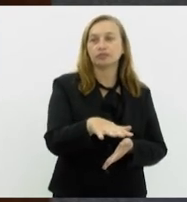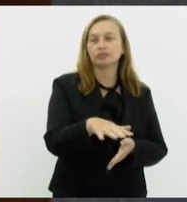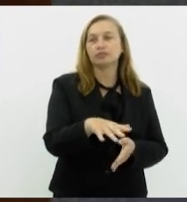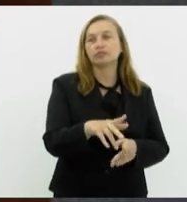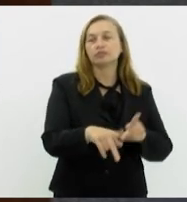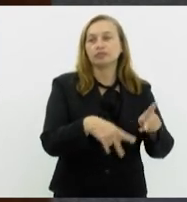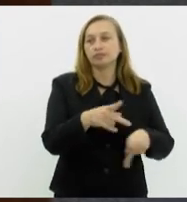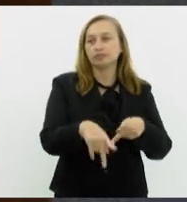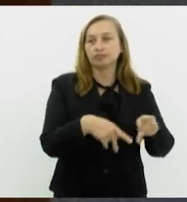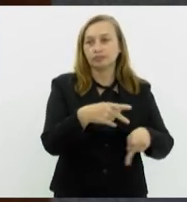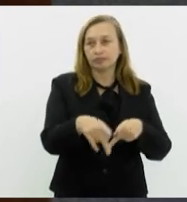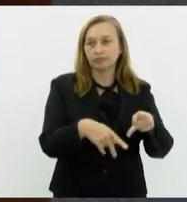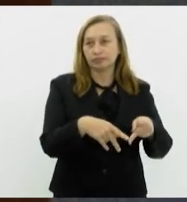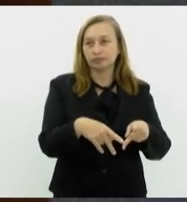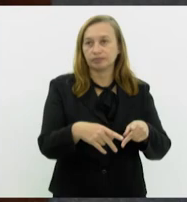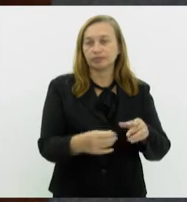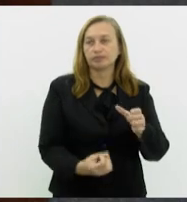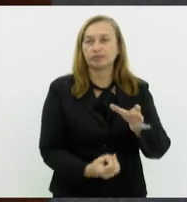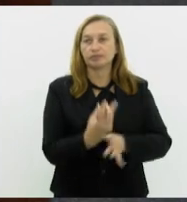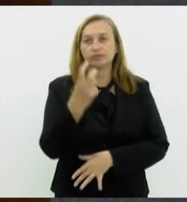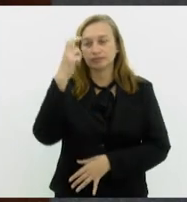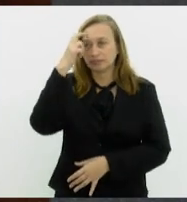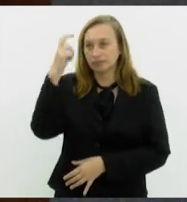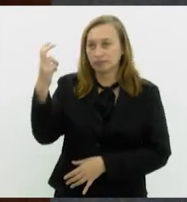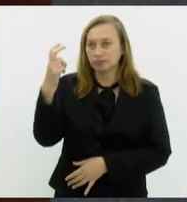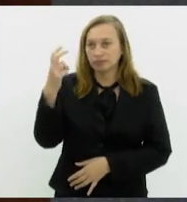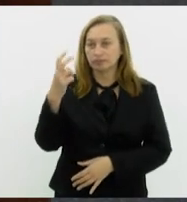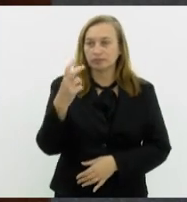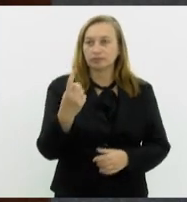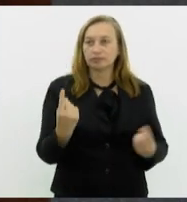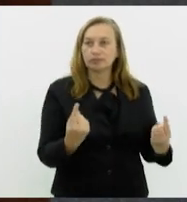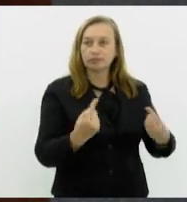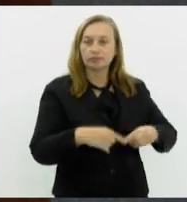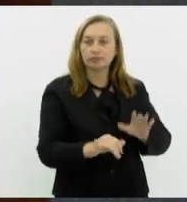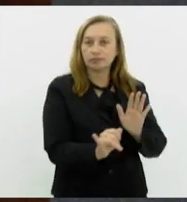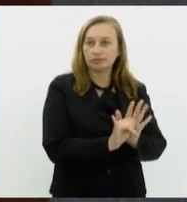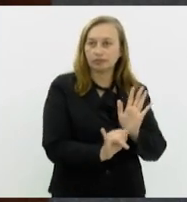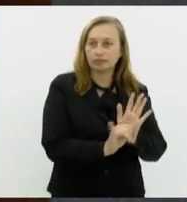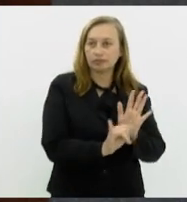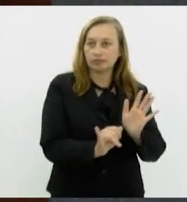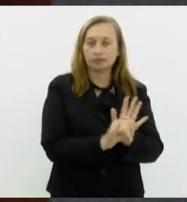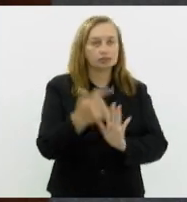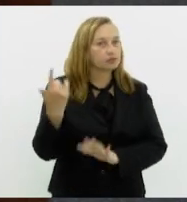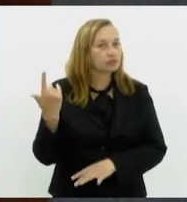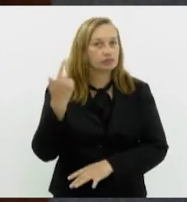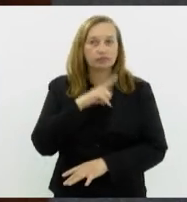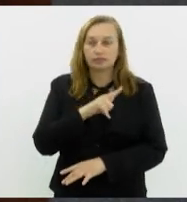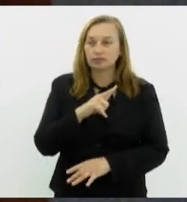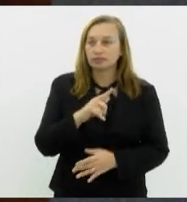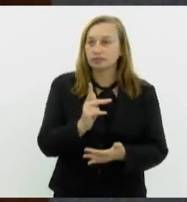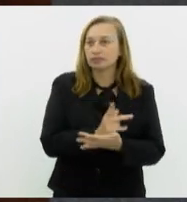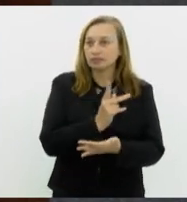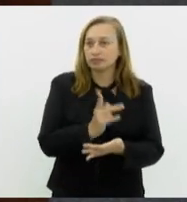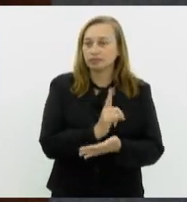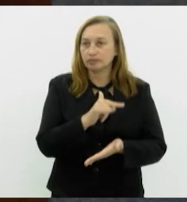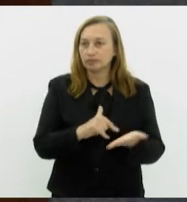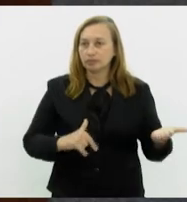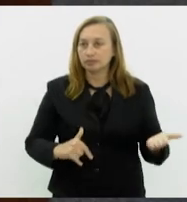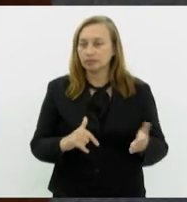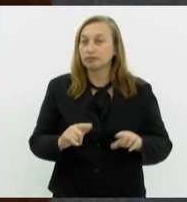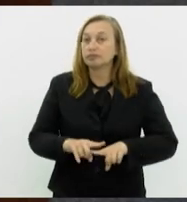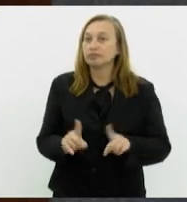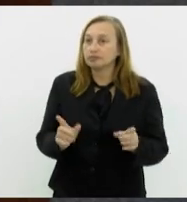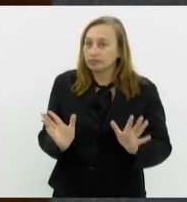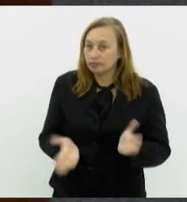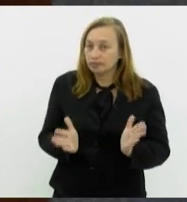edital, que, no primeiro momento, não ganharam, que ficaram na suplência e que agora também vão poder acessar esse recurso. Como a